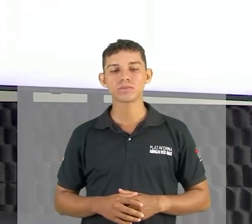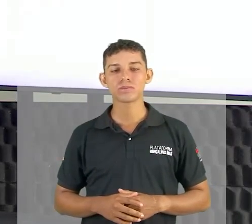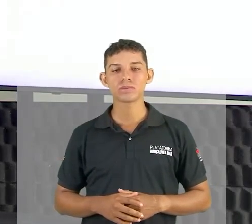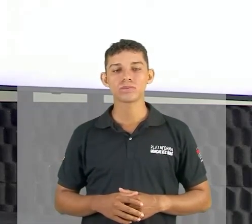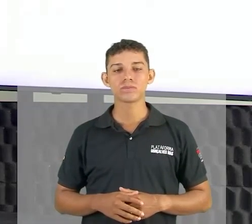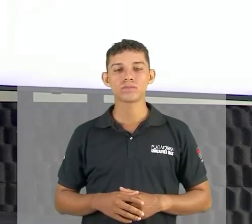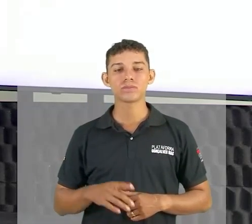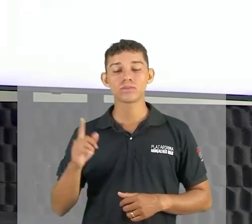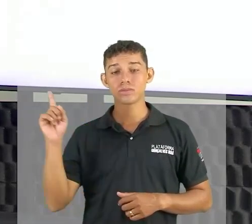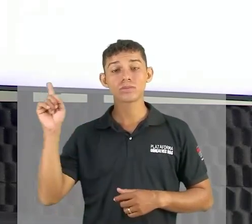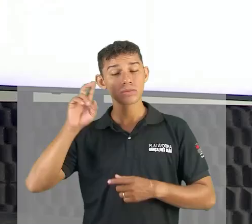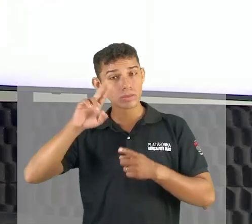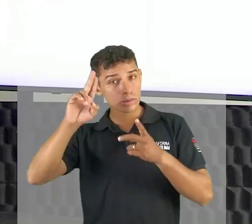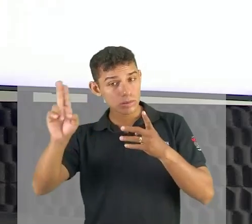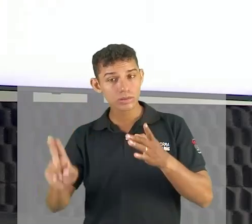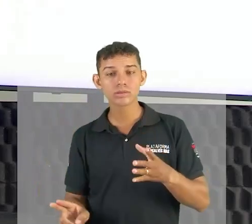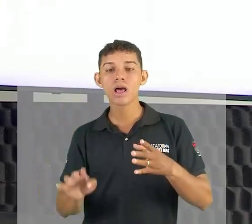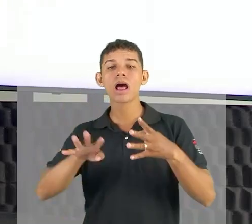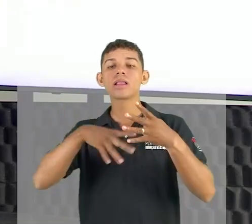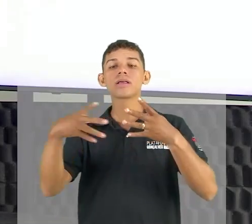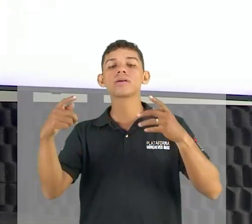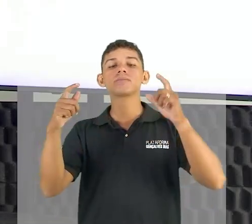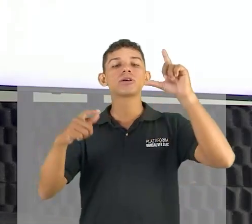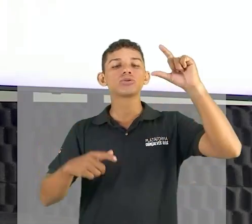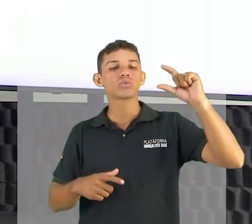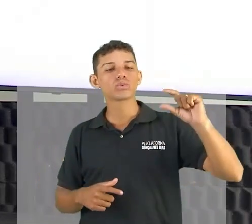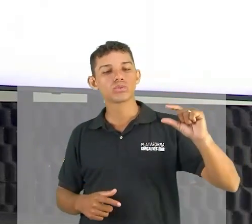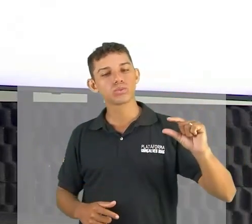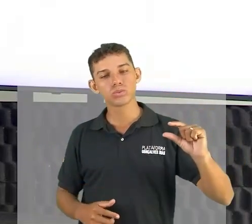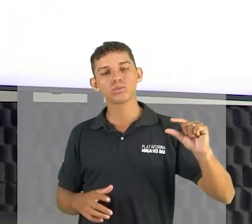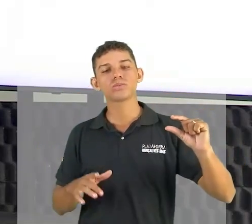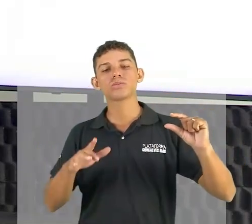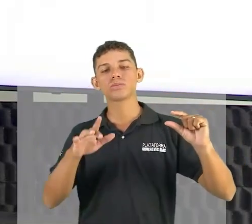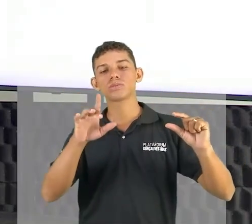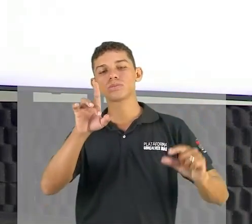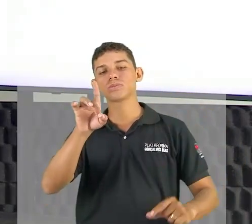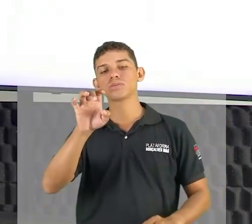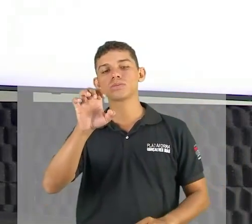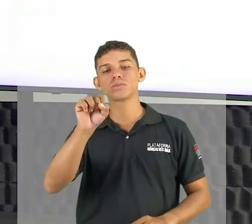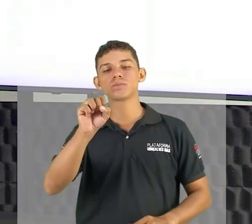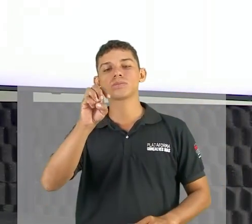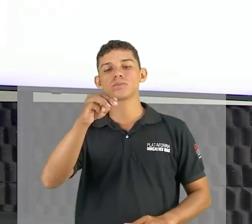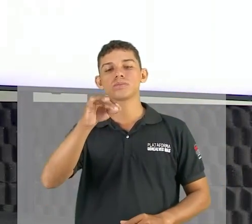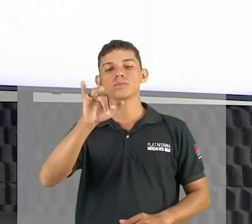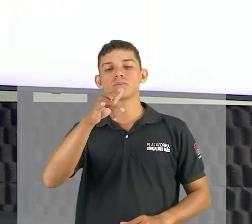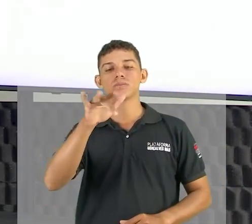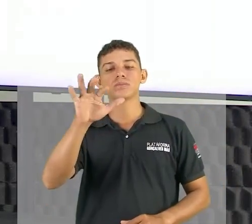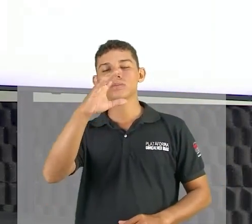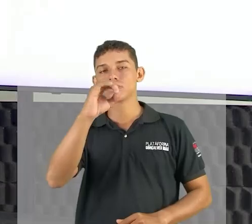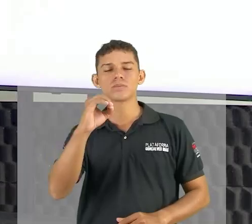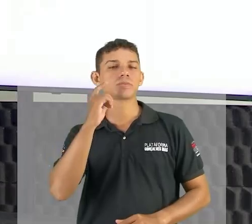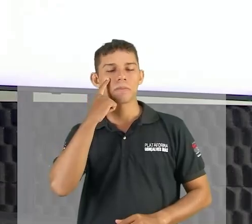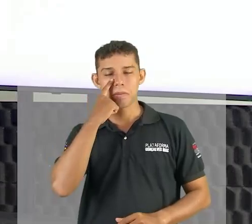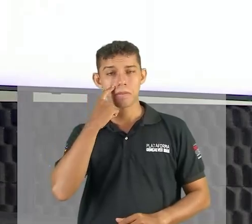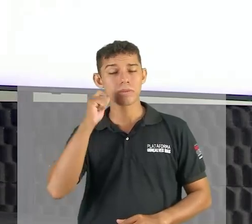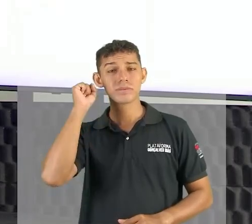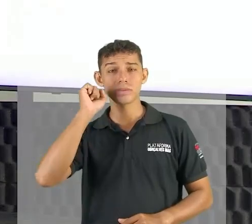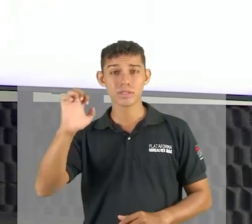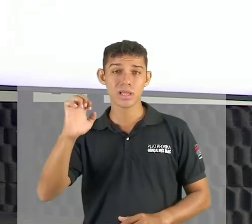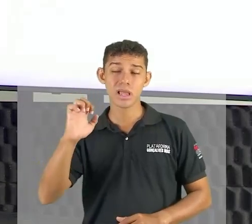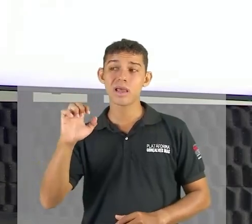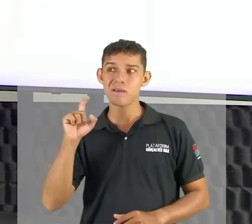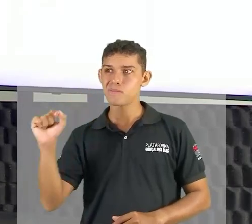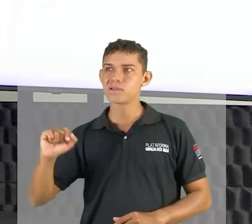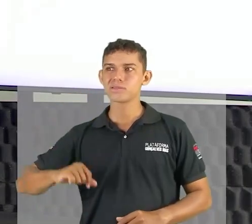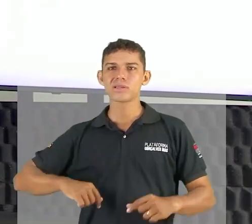Das bebidas listadas na tabela, aquela com menor potencial de desmineralização. Então pensa, se para